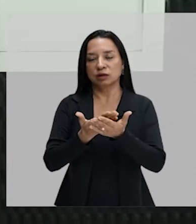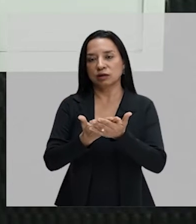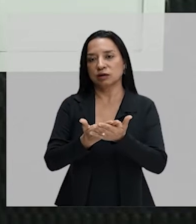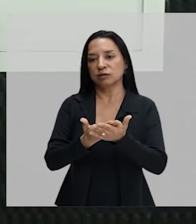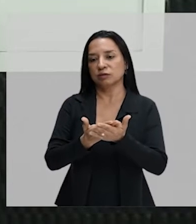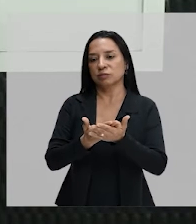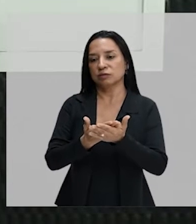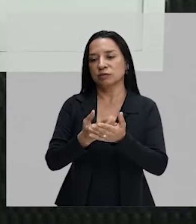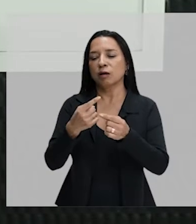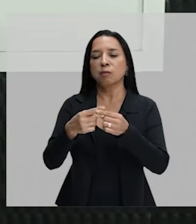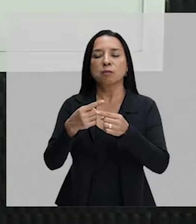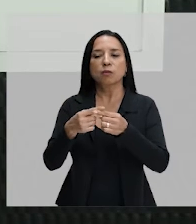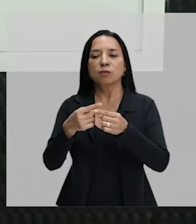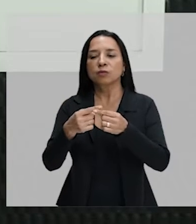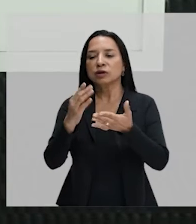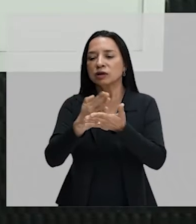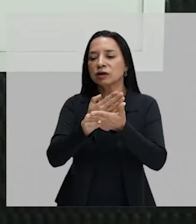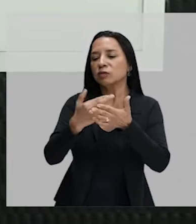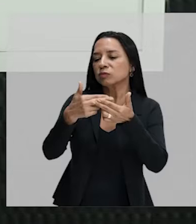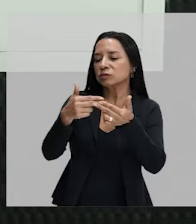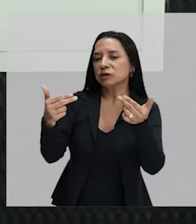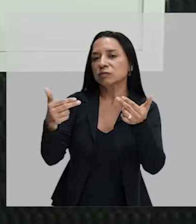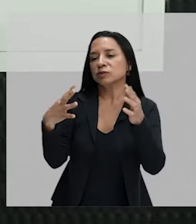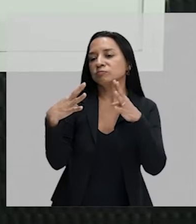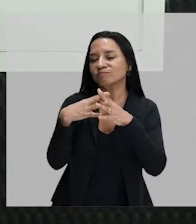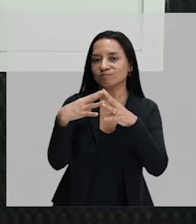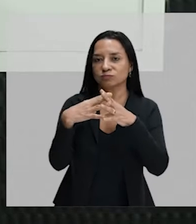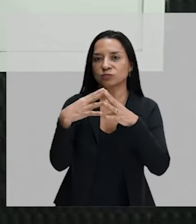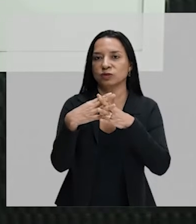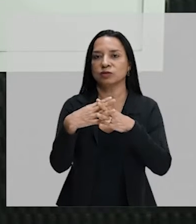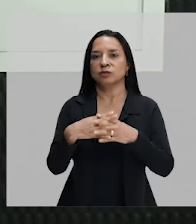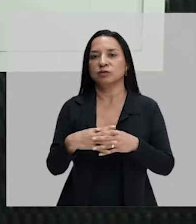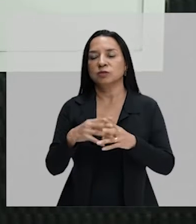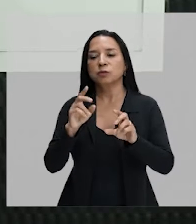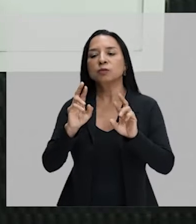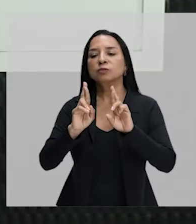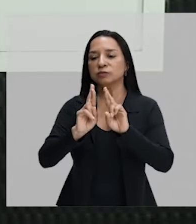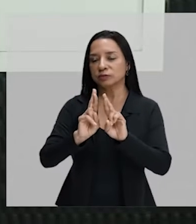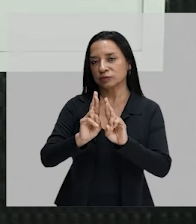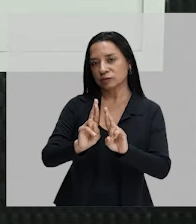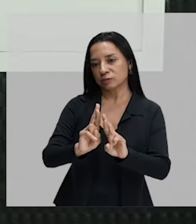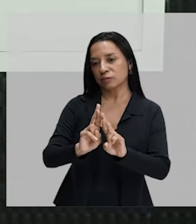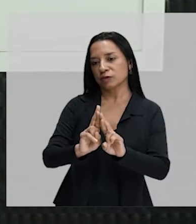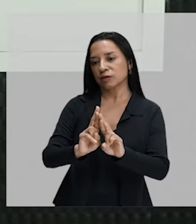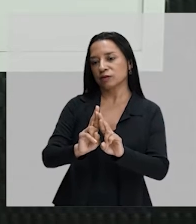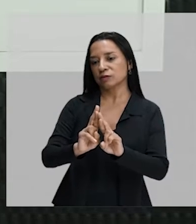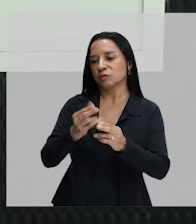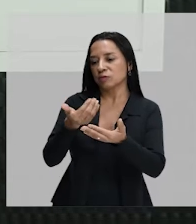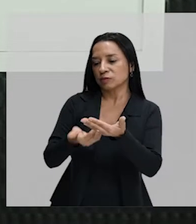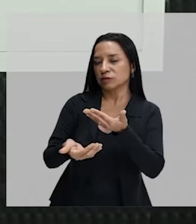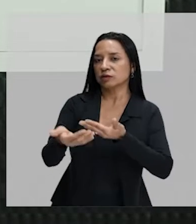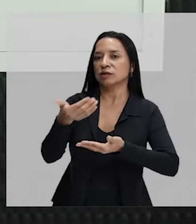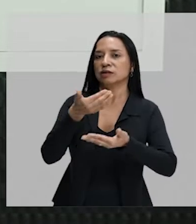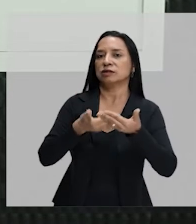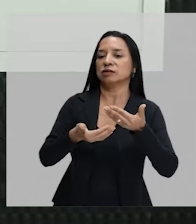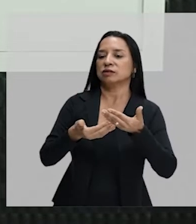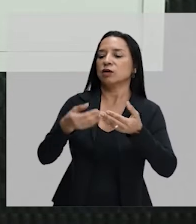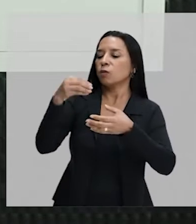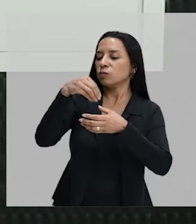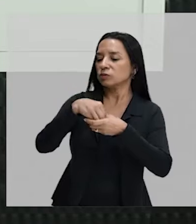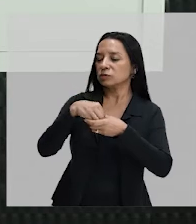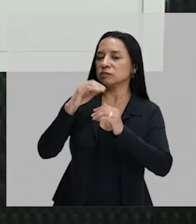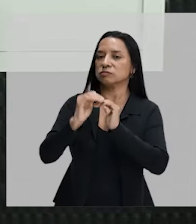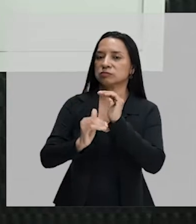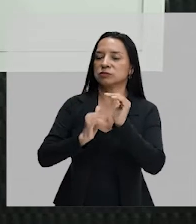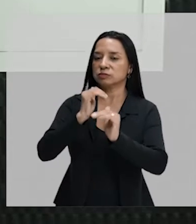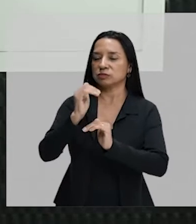de alguns elementos que atrapalham. Tá bom? Então eu conto aí com a sua participação dentro deste processo. Tá?